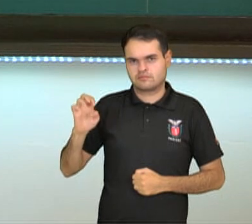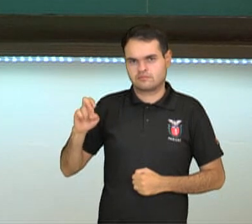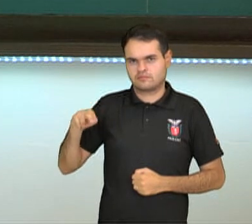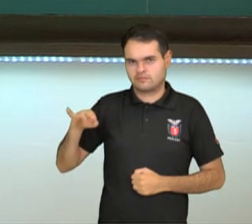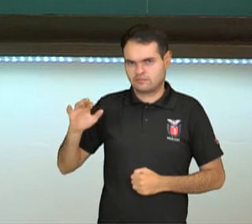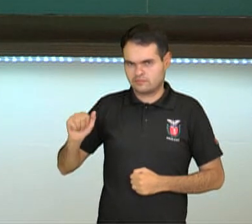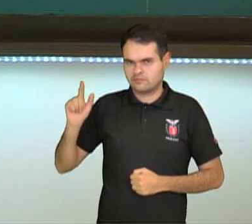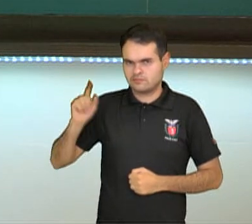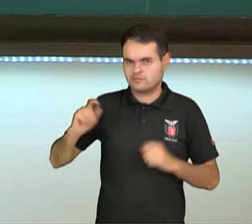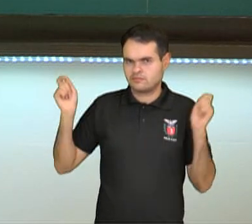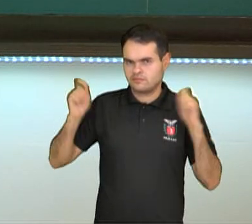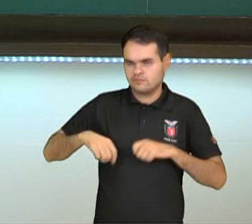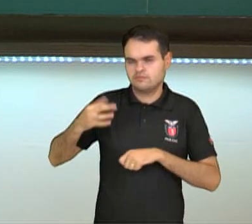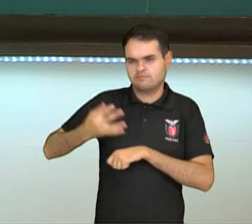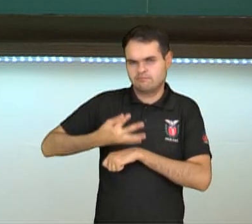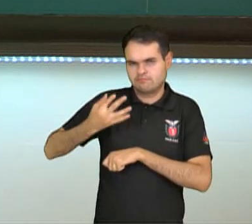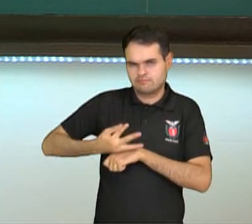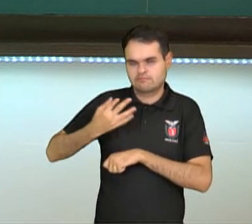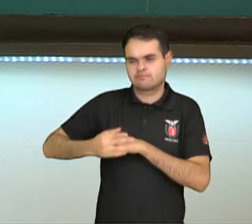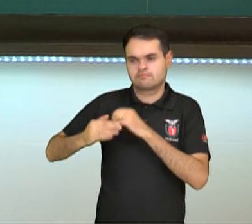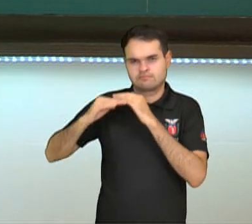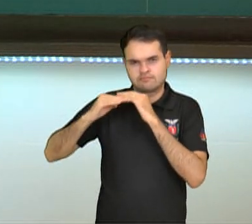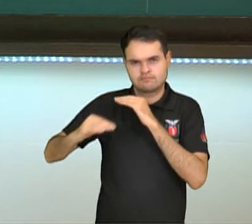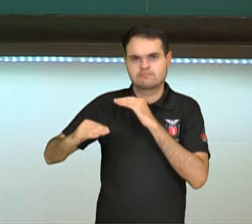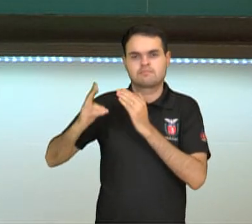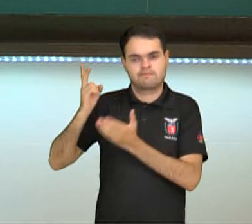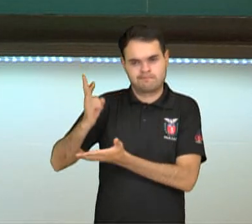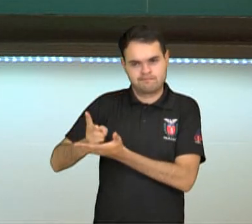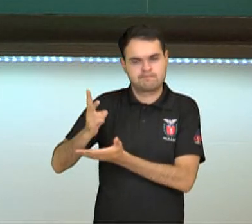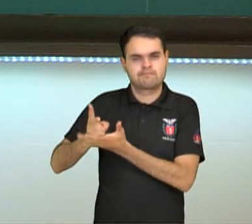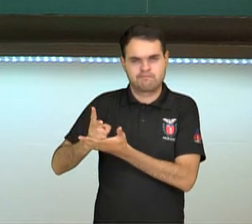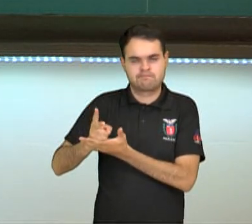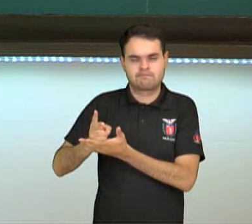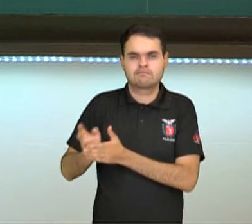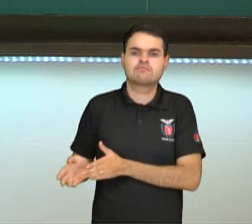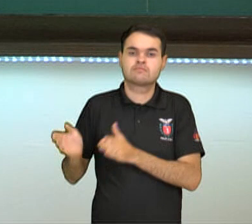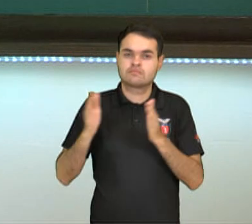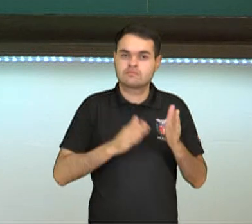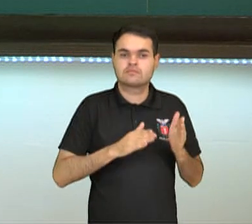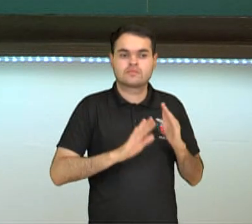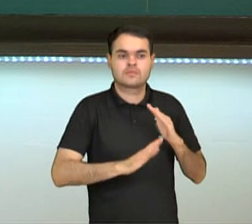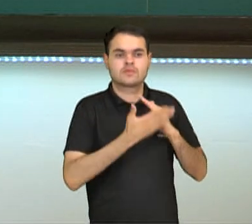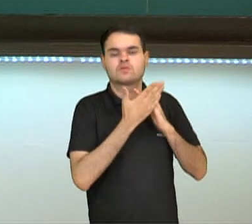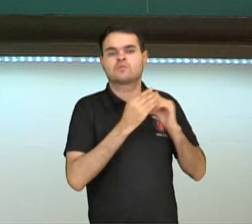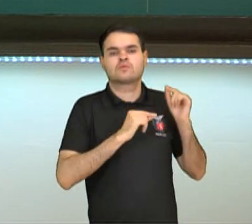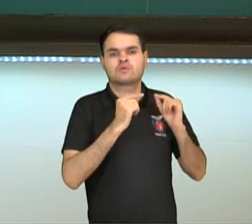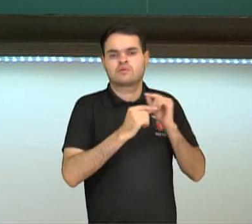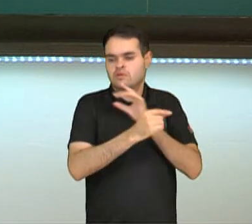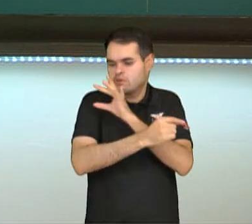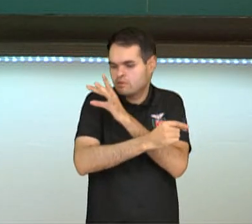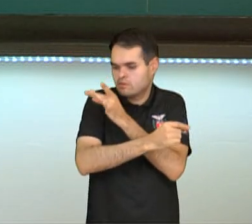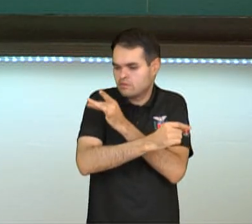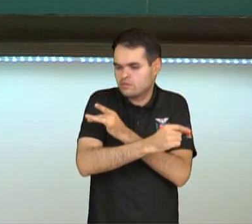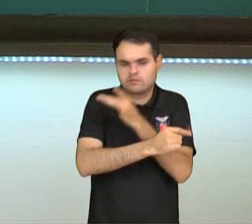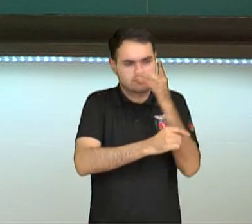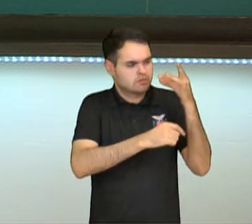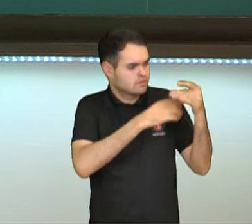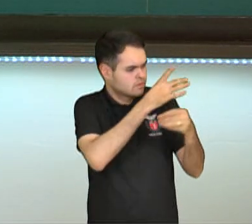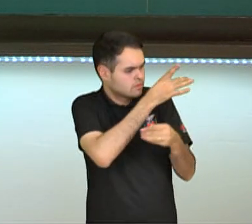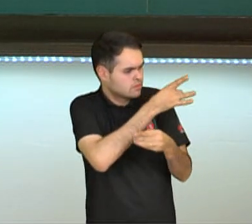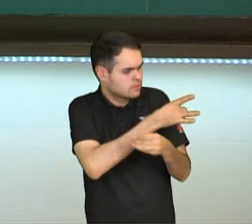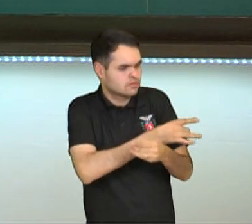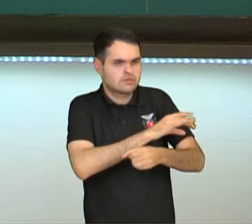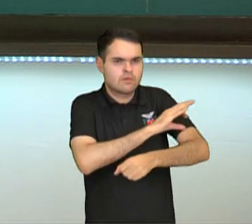minha capacidade de permanecer em exercício por mais tempo, eu também acabo definindo melhor a